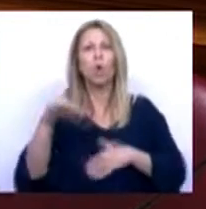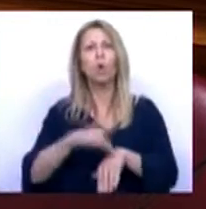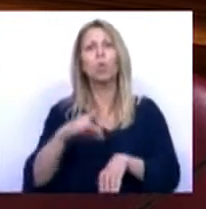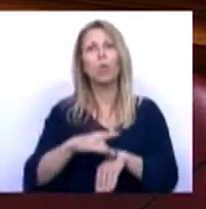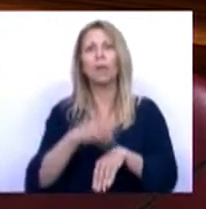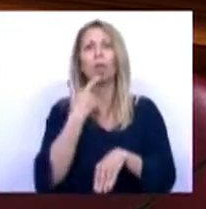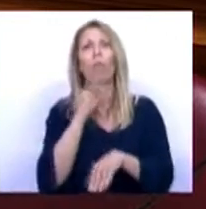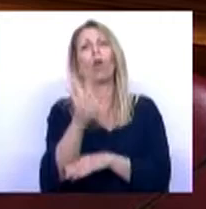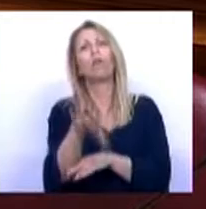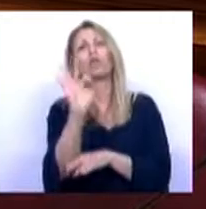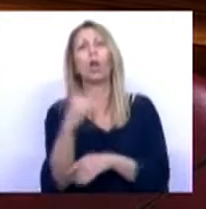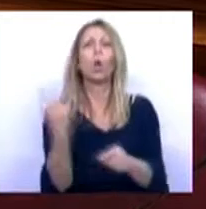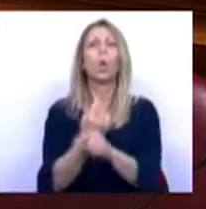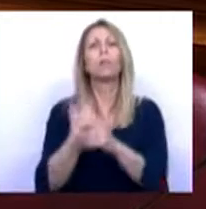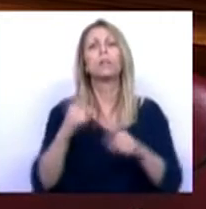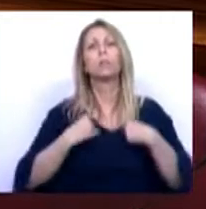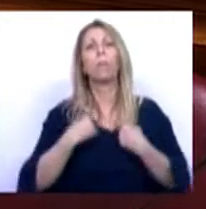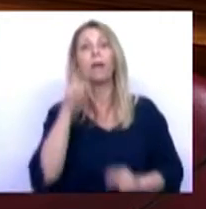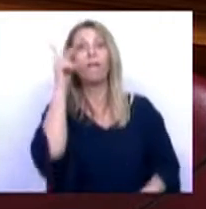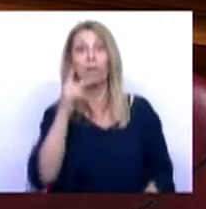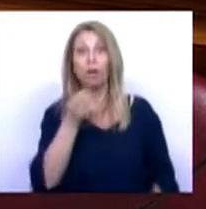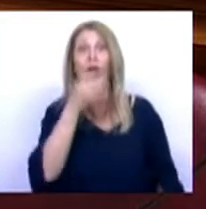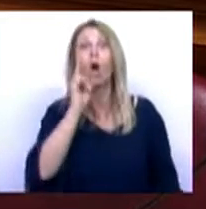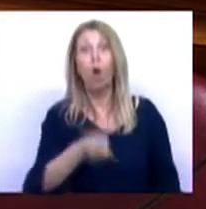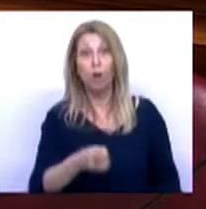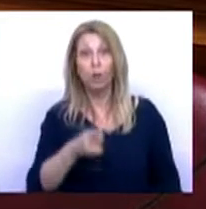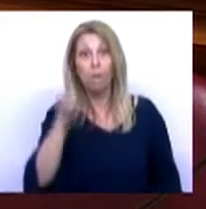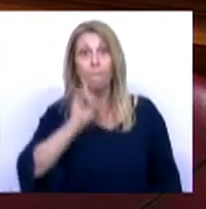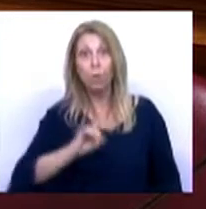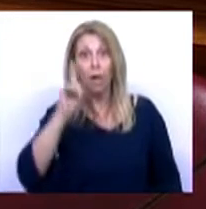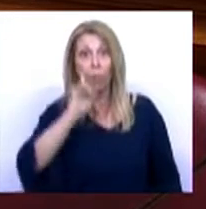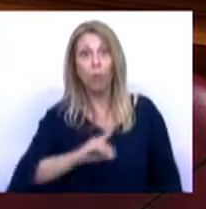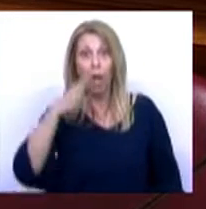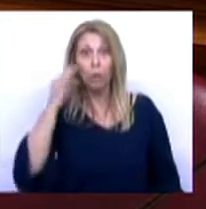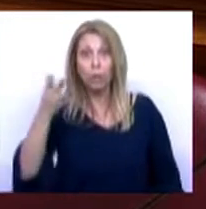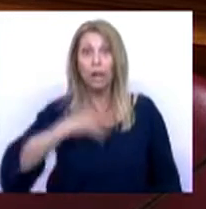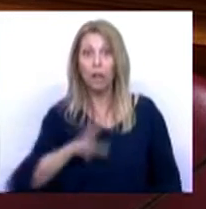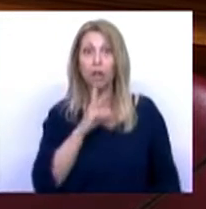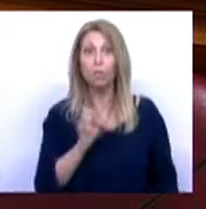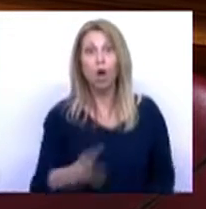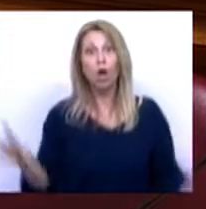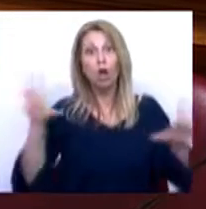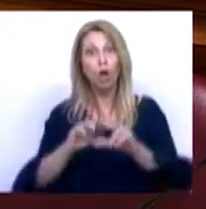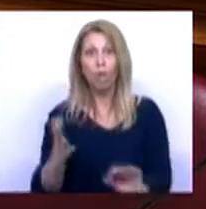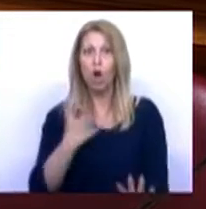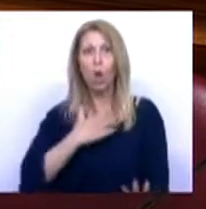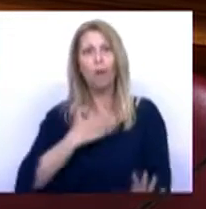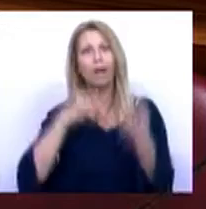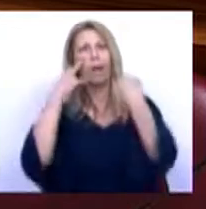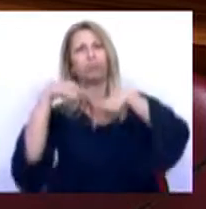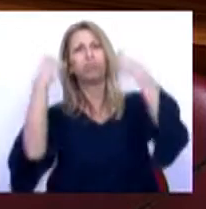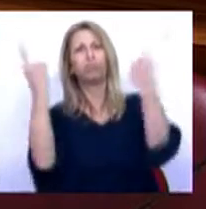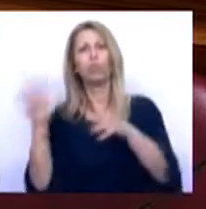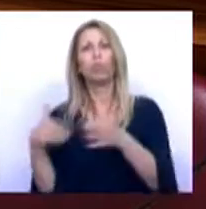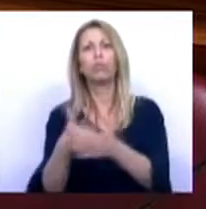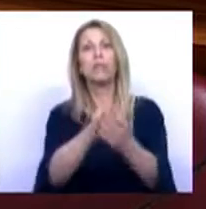sua própria vida. Estamos a falar de uma mulher adulta, uma mulher que quer respostas novas e que não quer ser exposta no